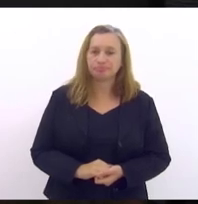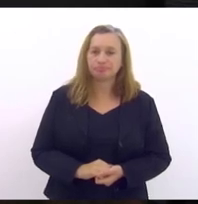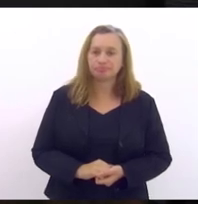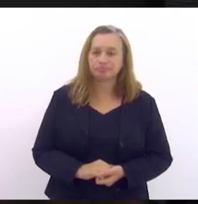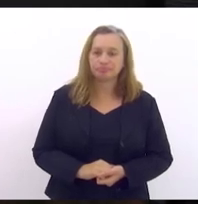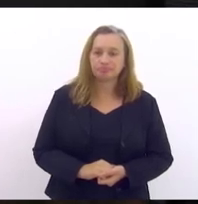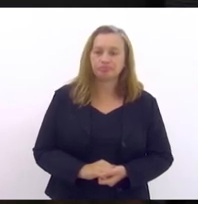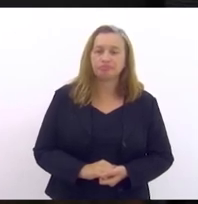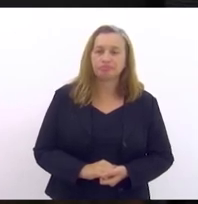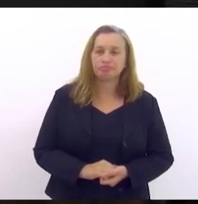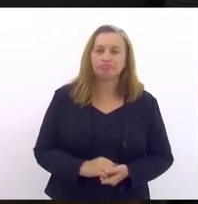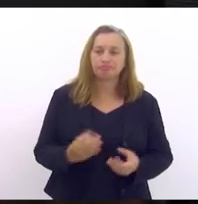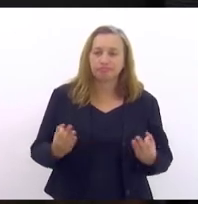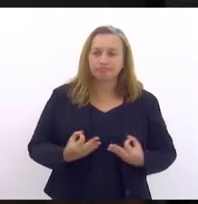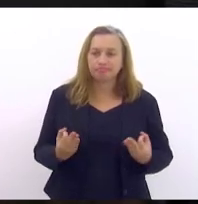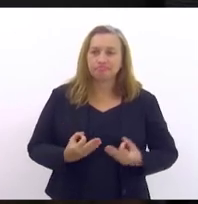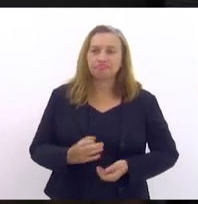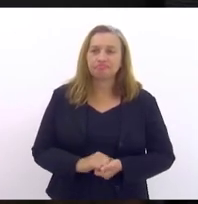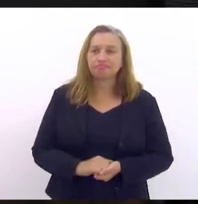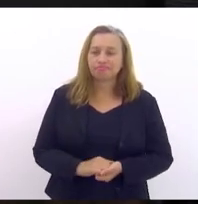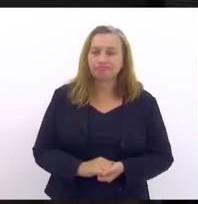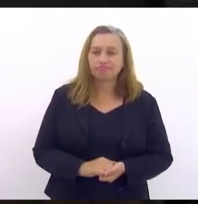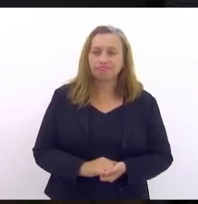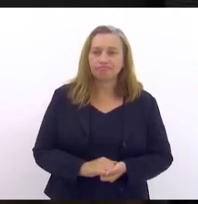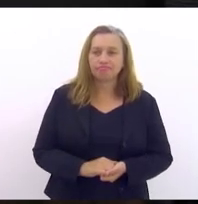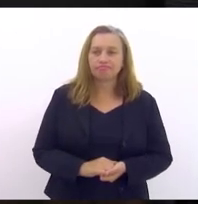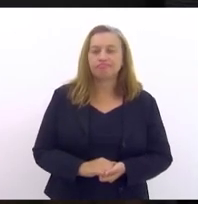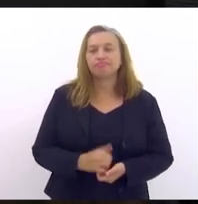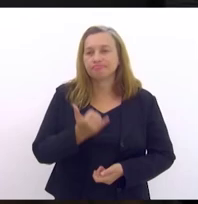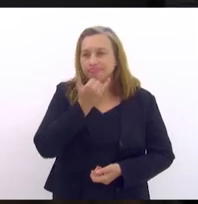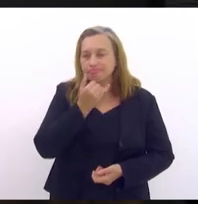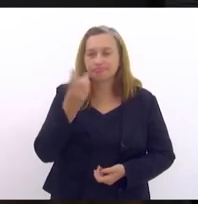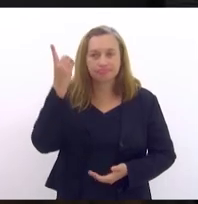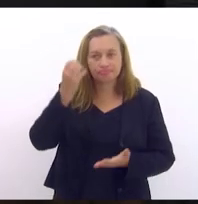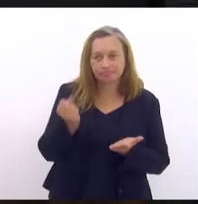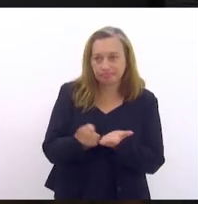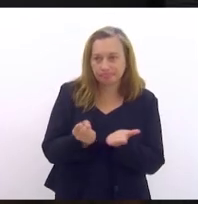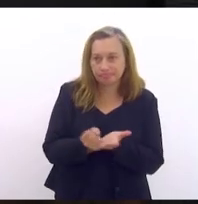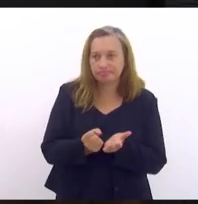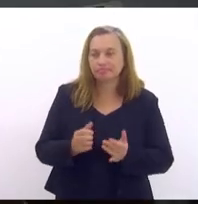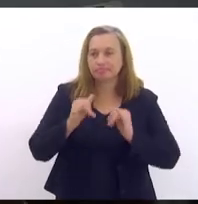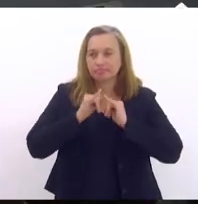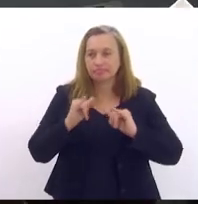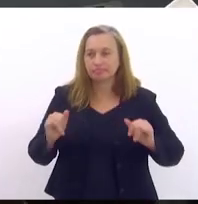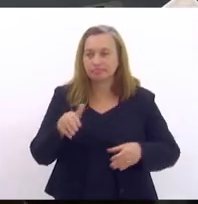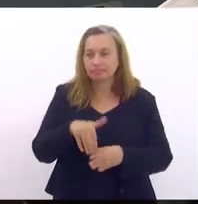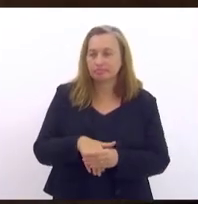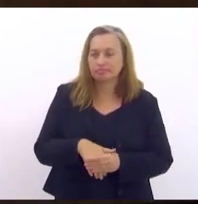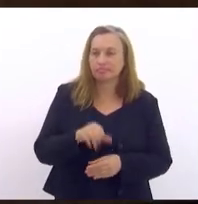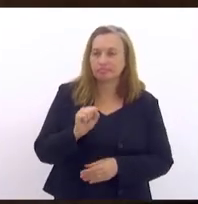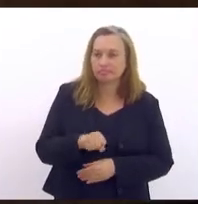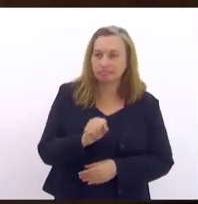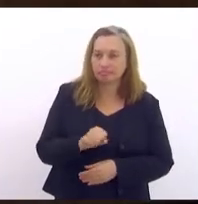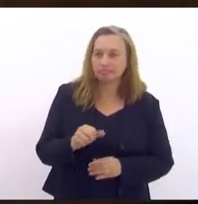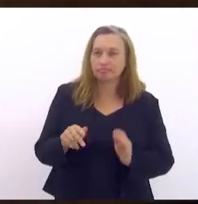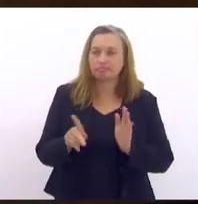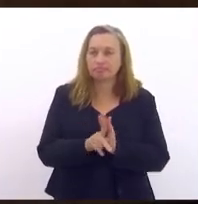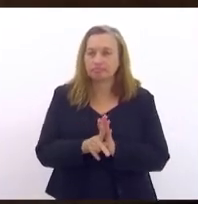448 eu pedi contrário. Perfeito. Senhor presidente, Desculpa, deputado Malafaia. Obrigado. Não, declarar o voto favorável no projeto